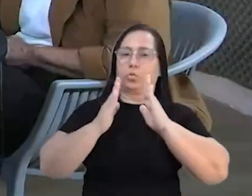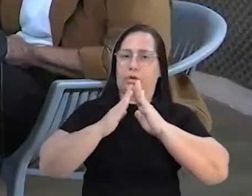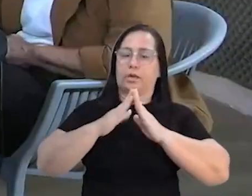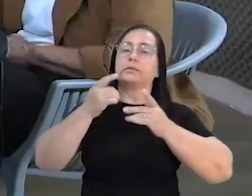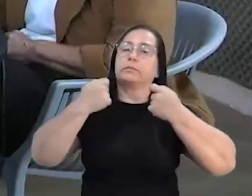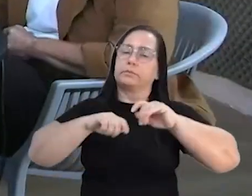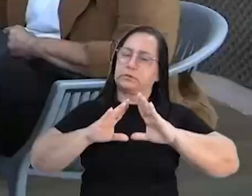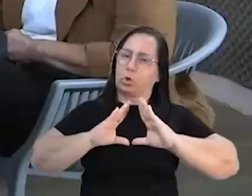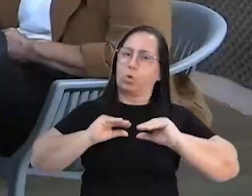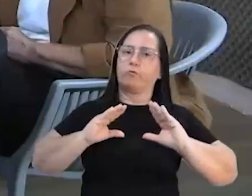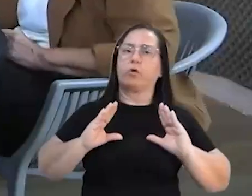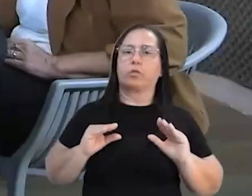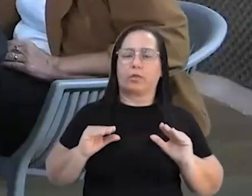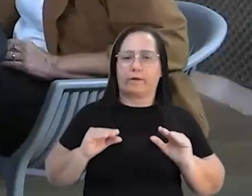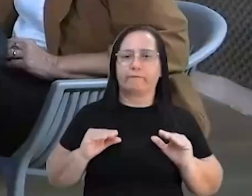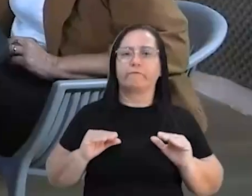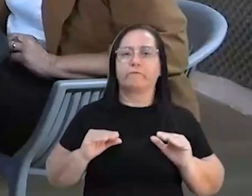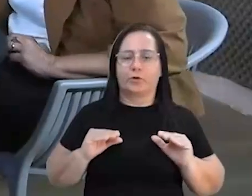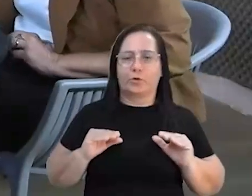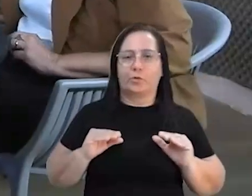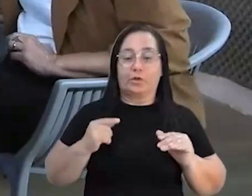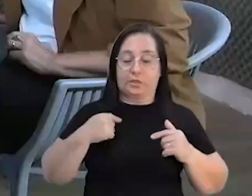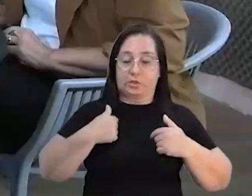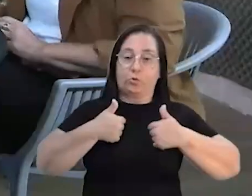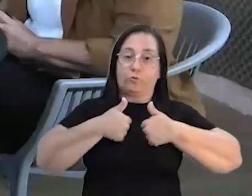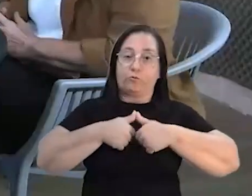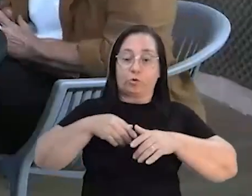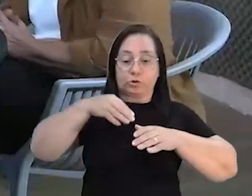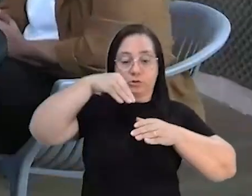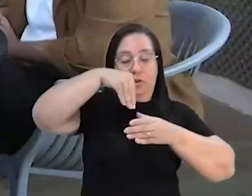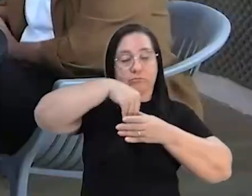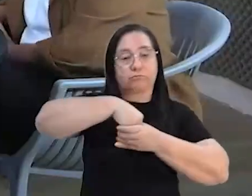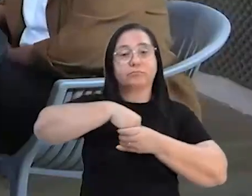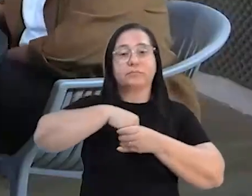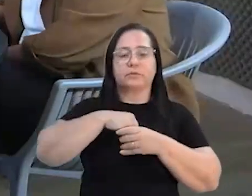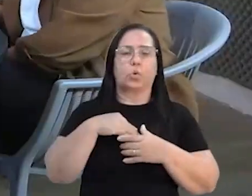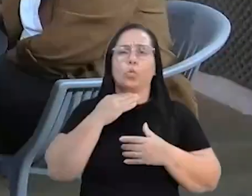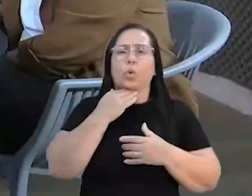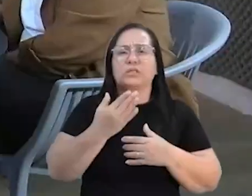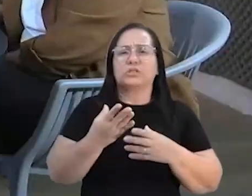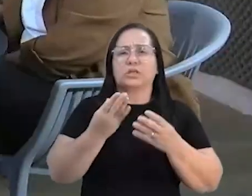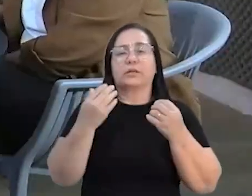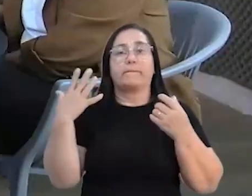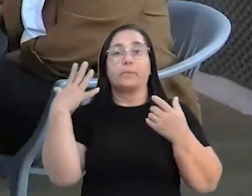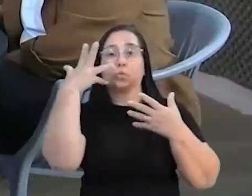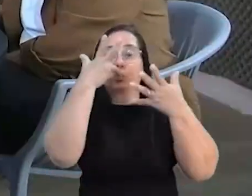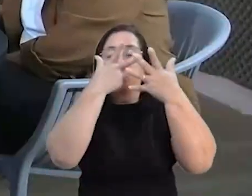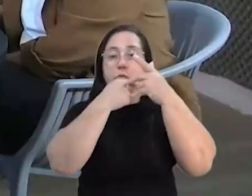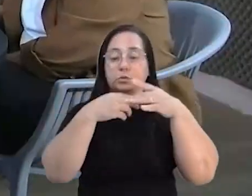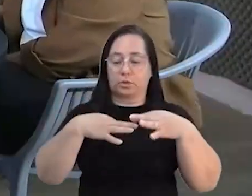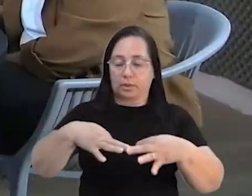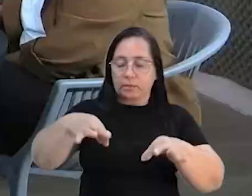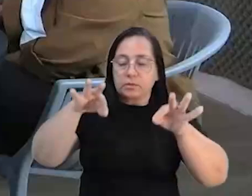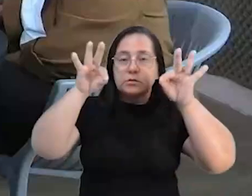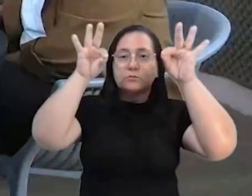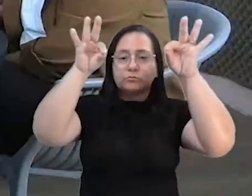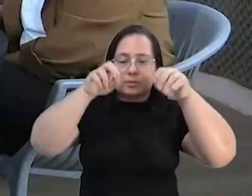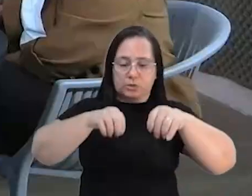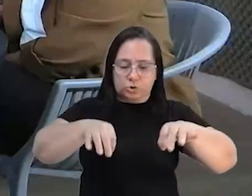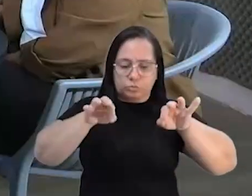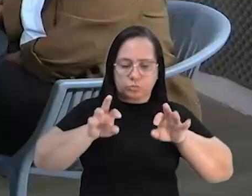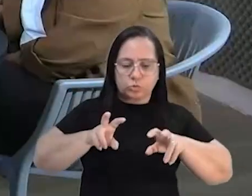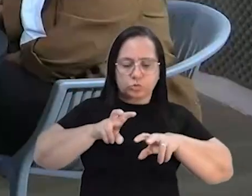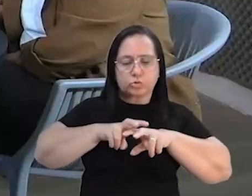tem que ser confortável. É onde eu quero estar, né? Então não adianta botar muito bonito esse tecido, mas você botar no seu